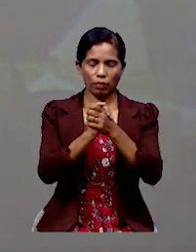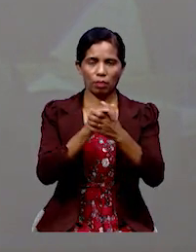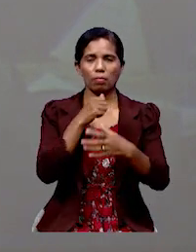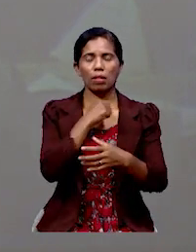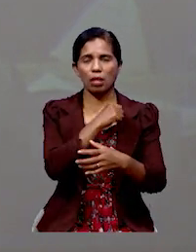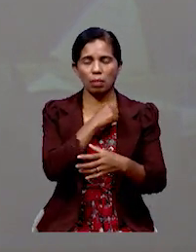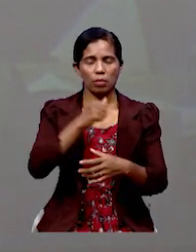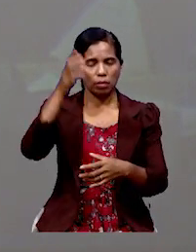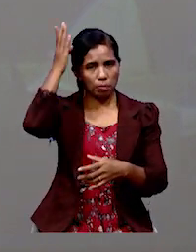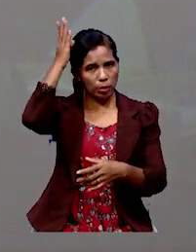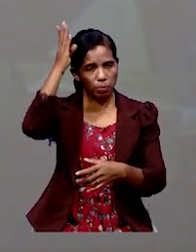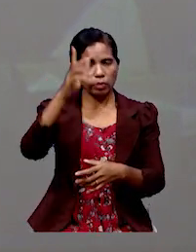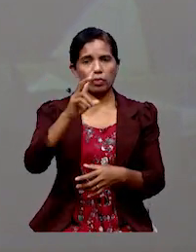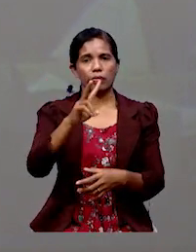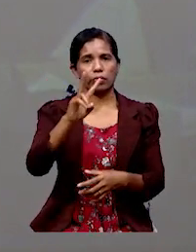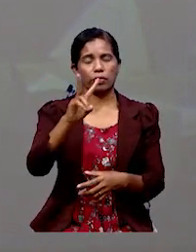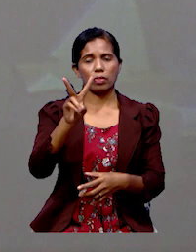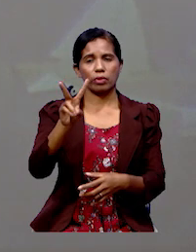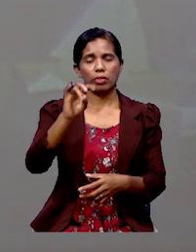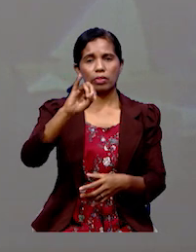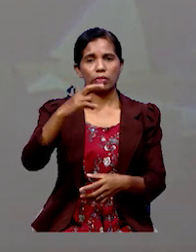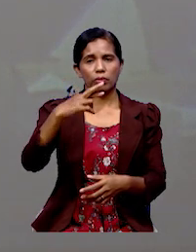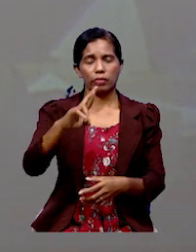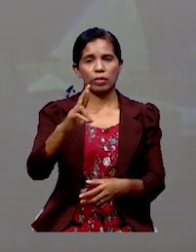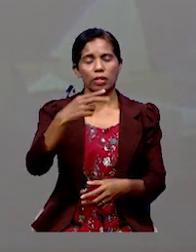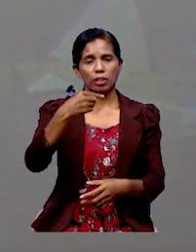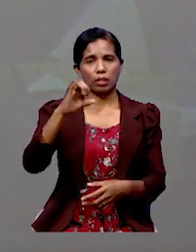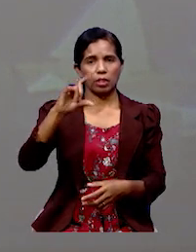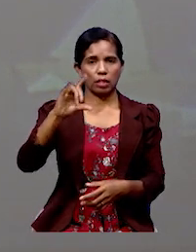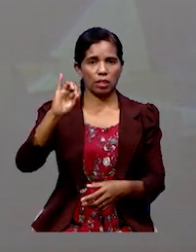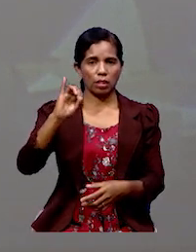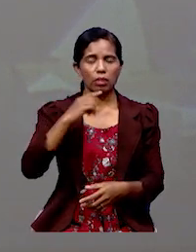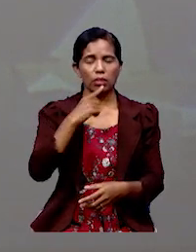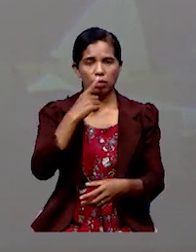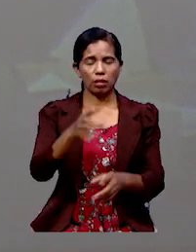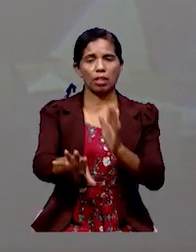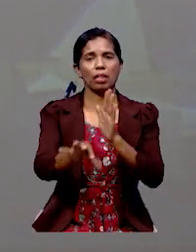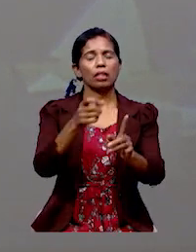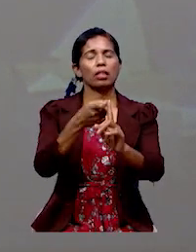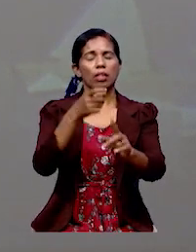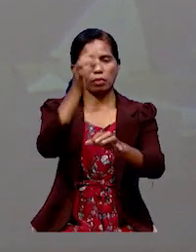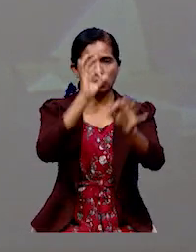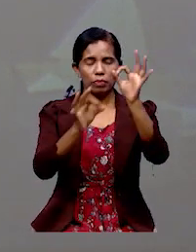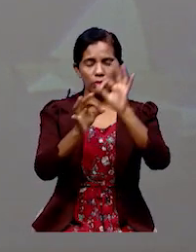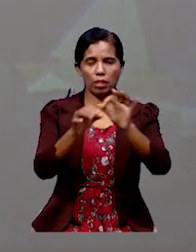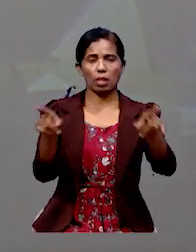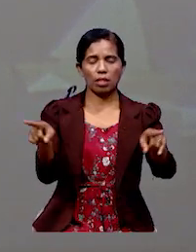Virgílio, nebe retan fiaru si Vaticano atu sai